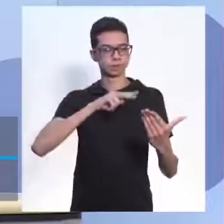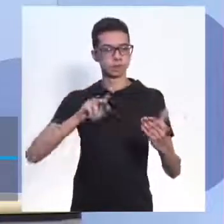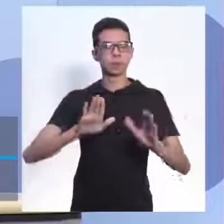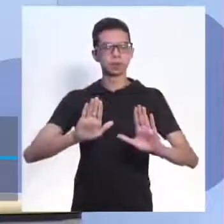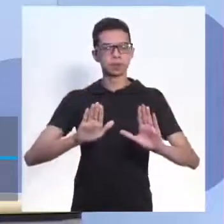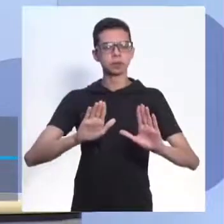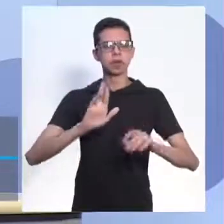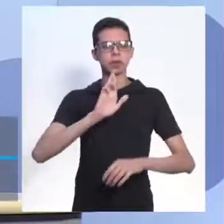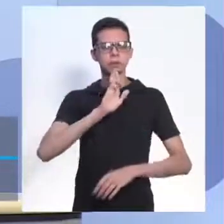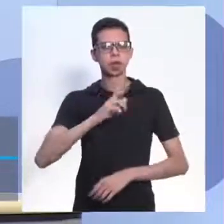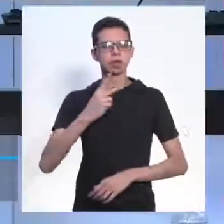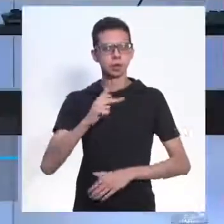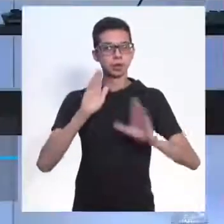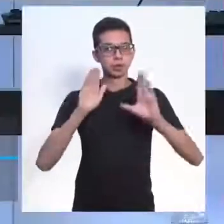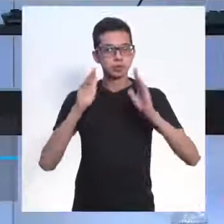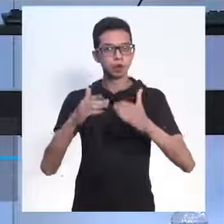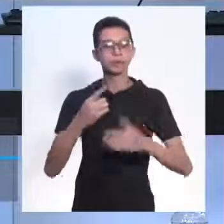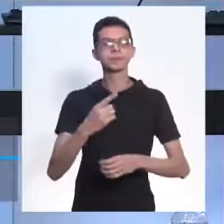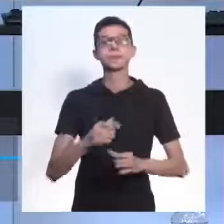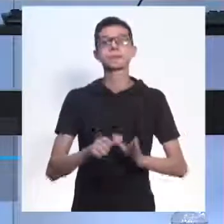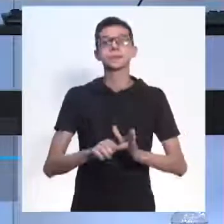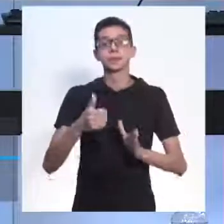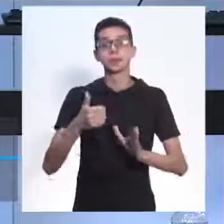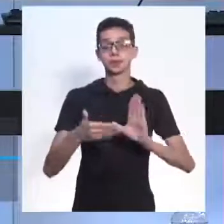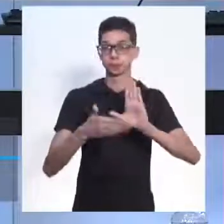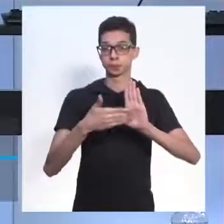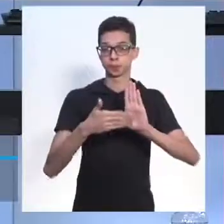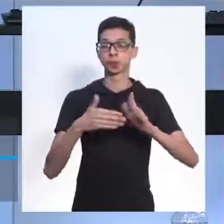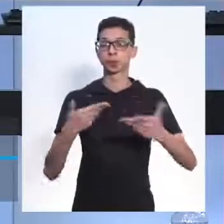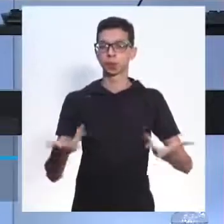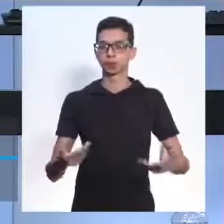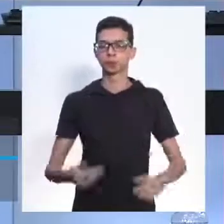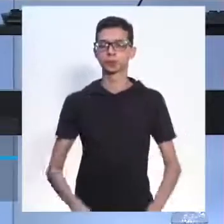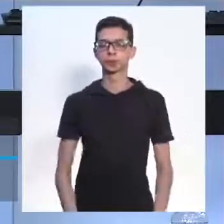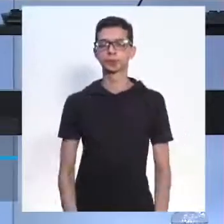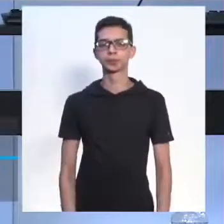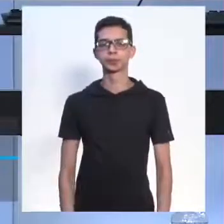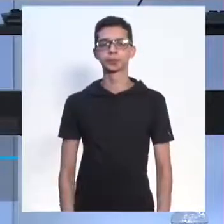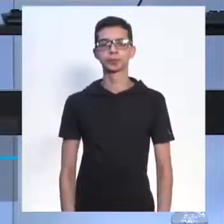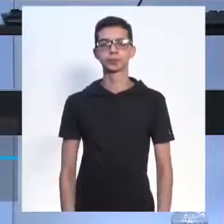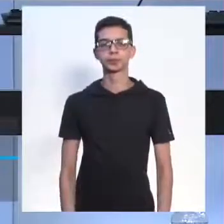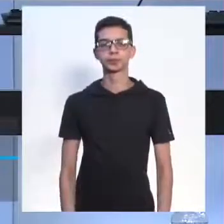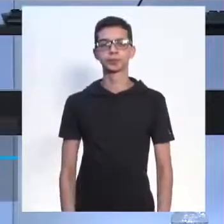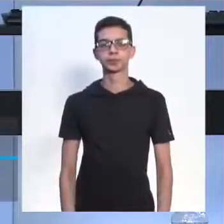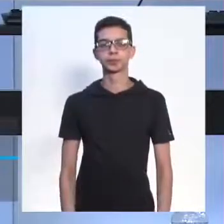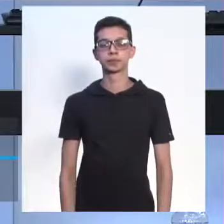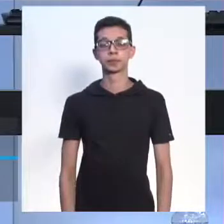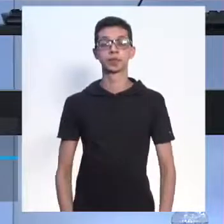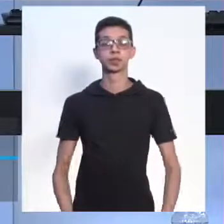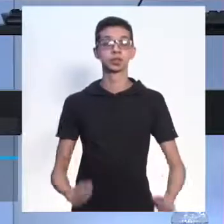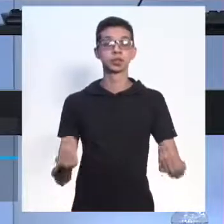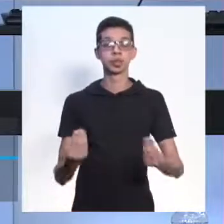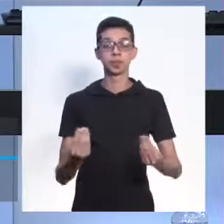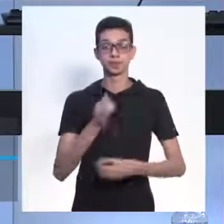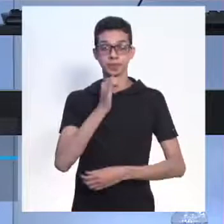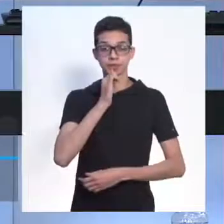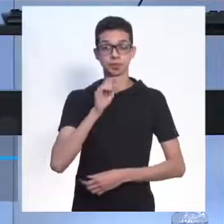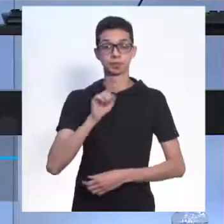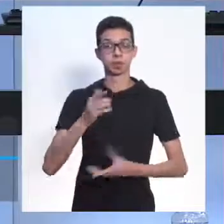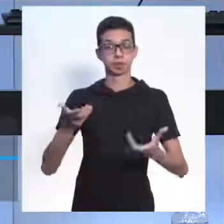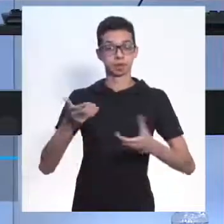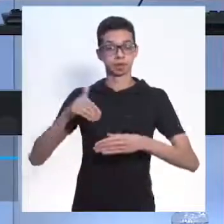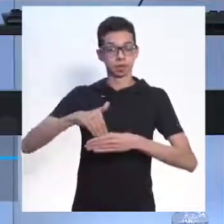aí foca nela que a gente vai então a primeira proposição para concorrer concorrer a cargo eletivo não é